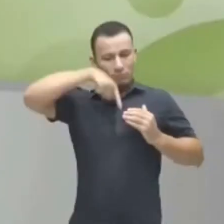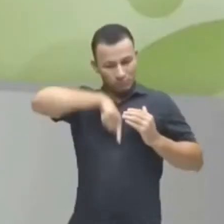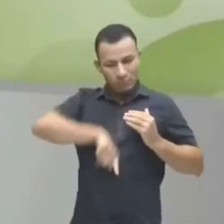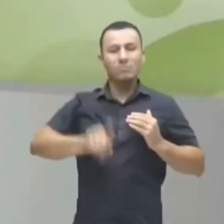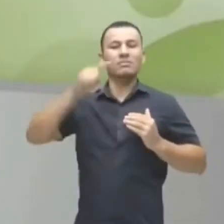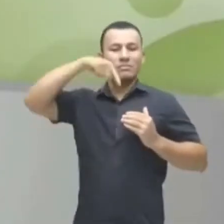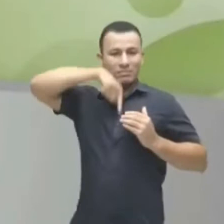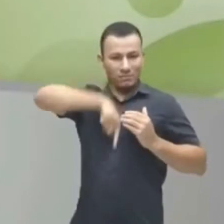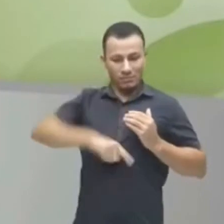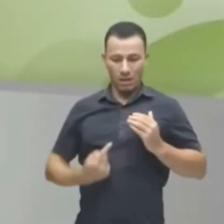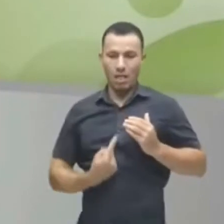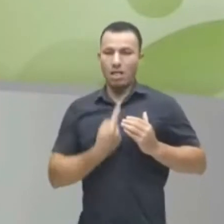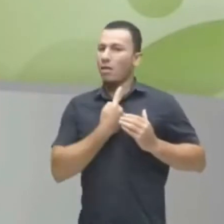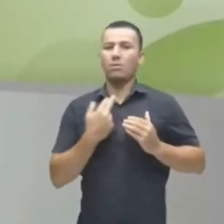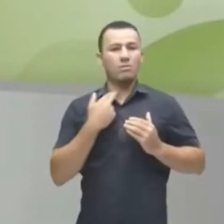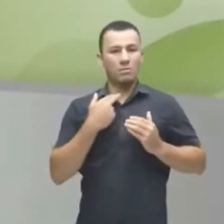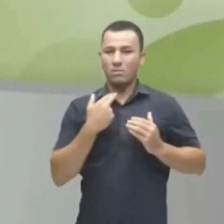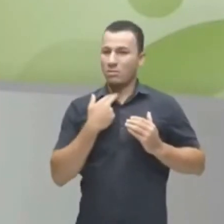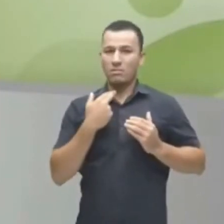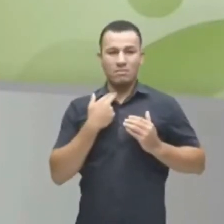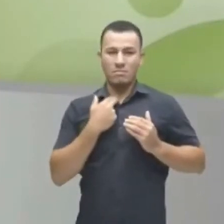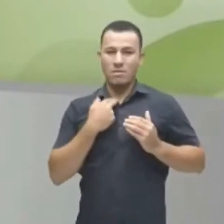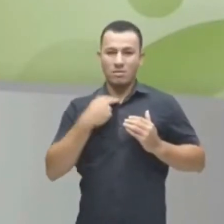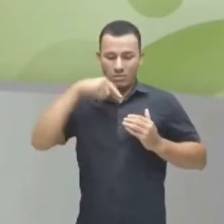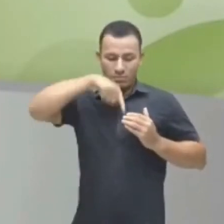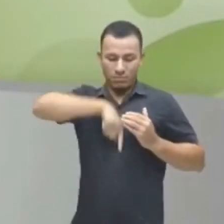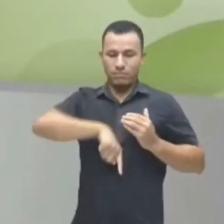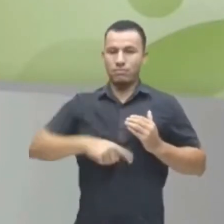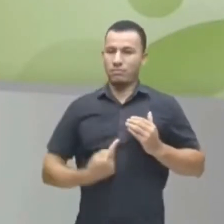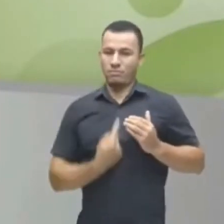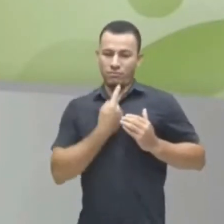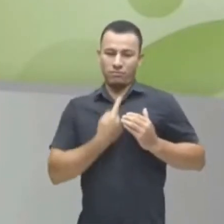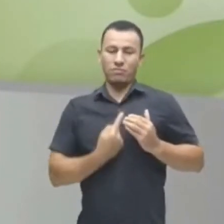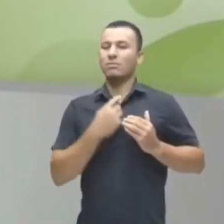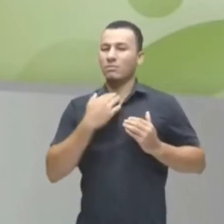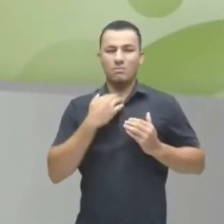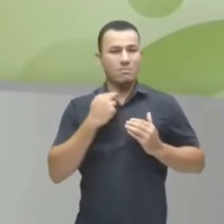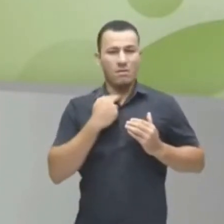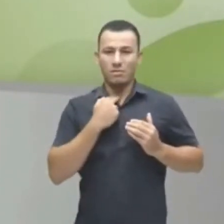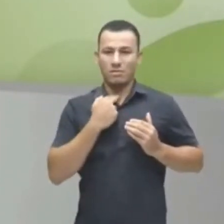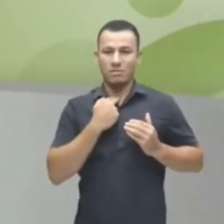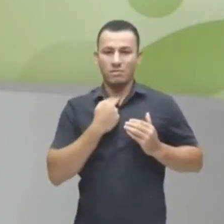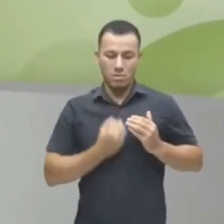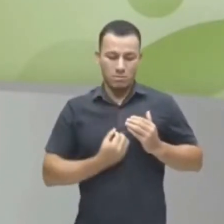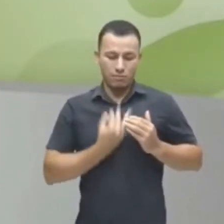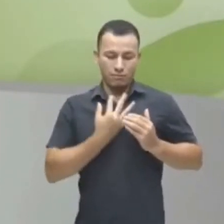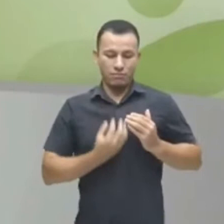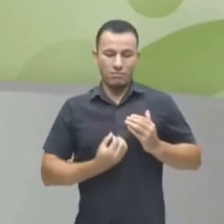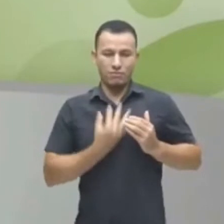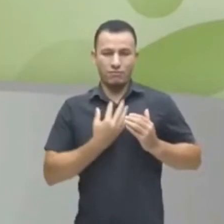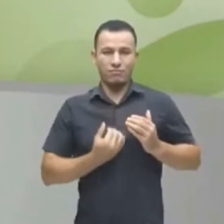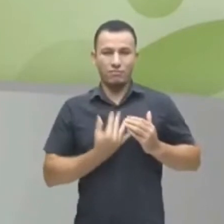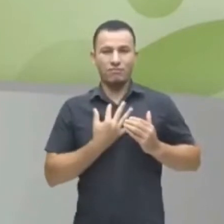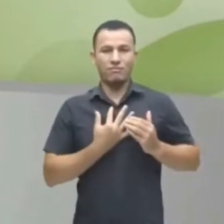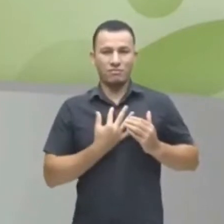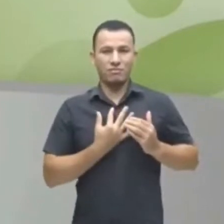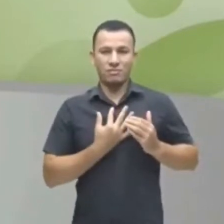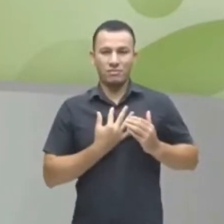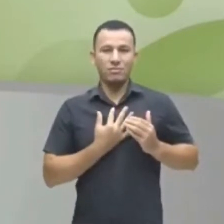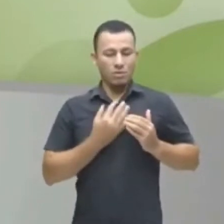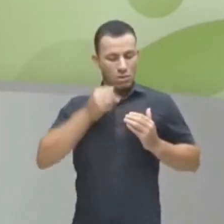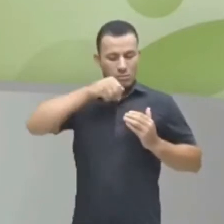pode seguir do átrio para o ventrículo, tudo bem? Ele só pode vir na direção de átrio